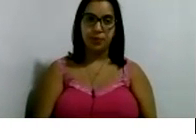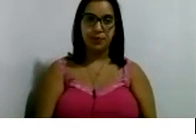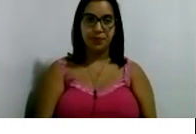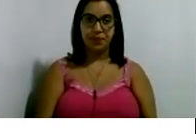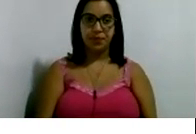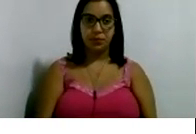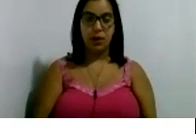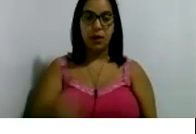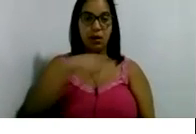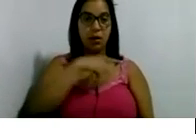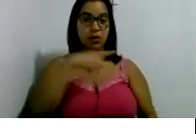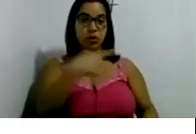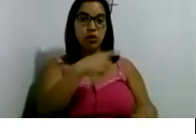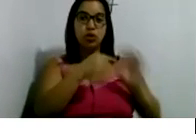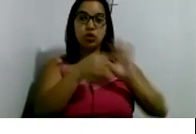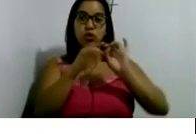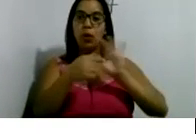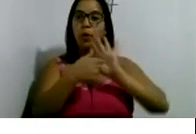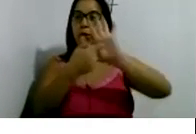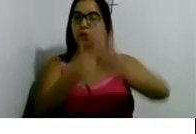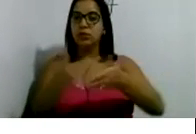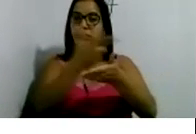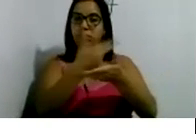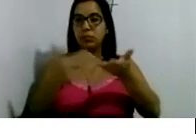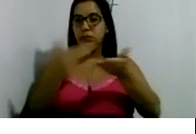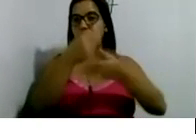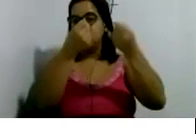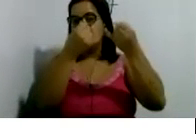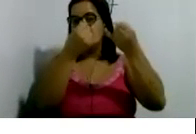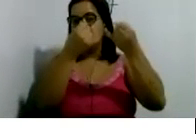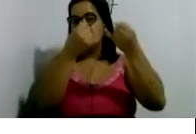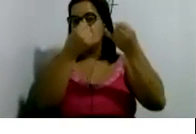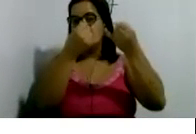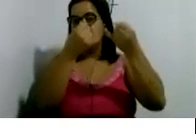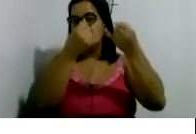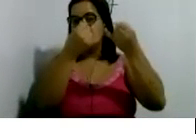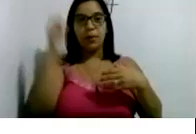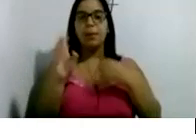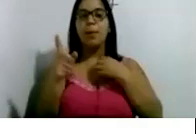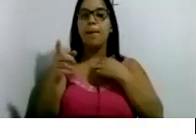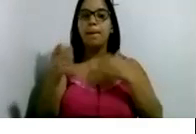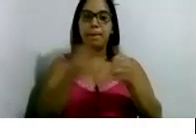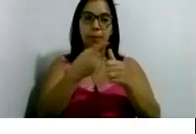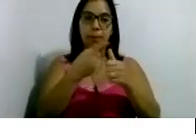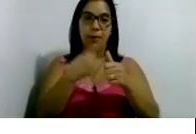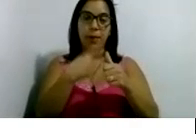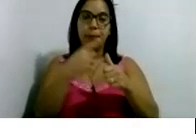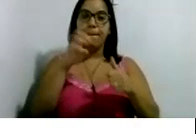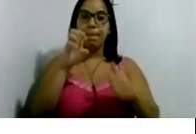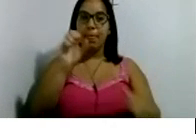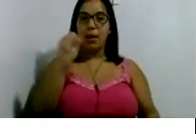Então, aqui é só mais um desenho explicando. Então, a gente tem a espermatogônia, que ainda